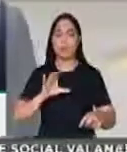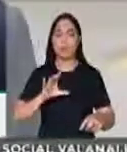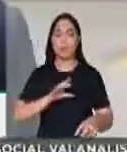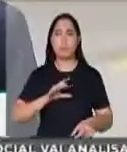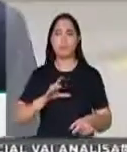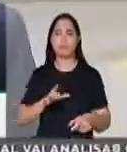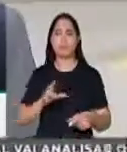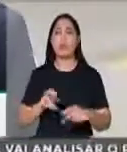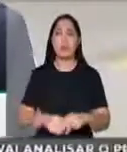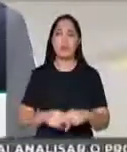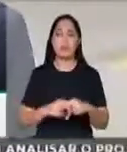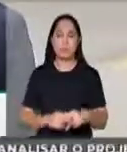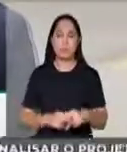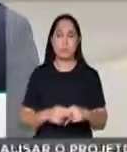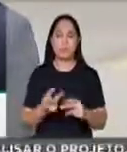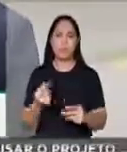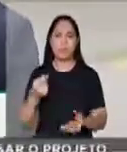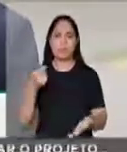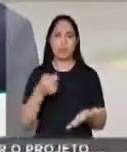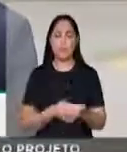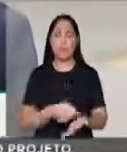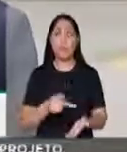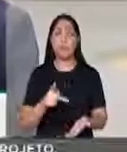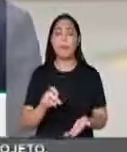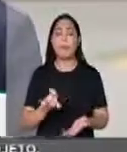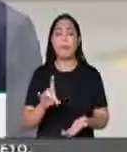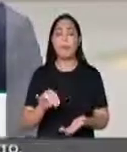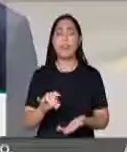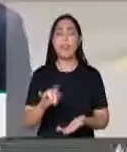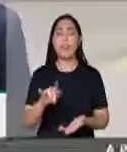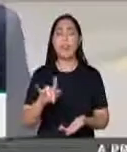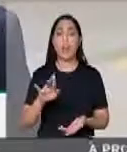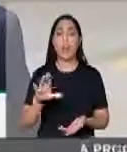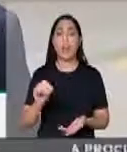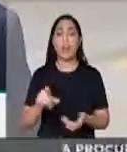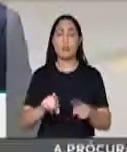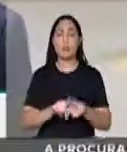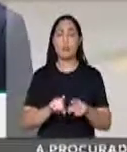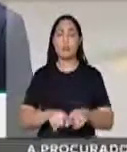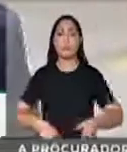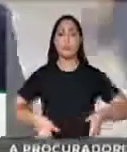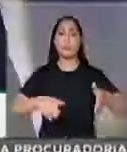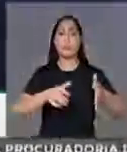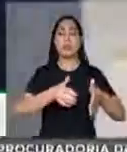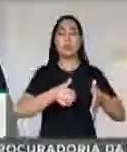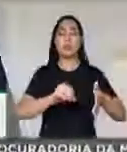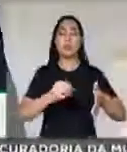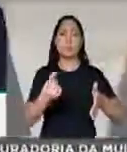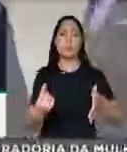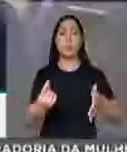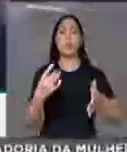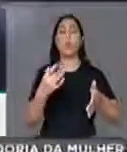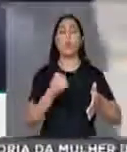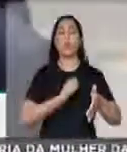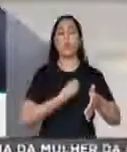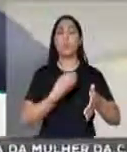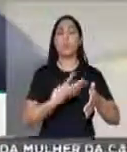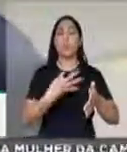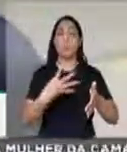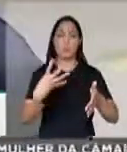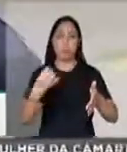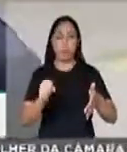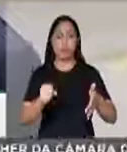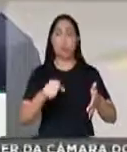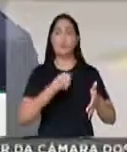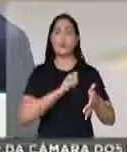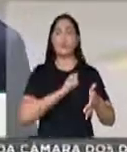da questão do pedágio da concessão da rodovia 101, também da 448, 386, e sabemos que assim deverá